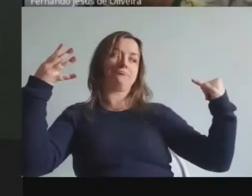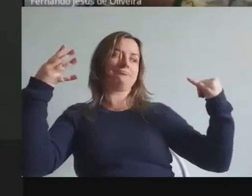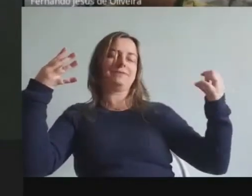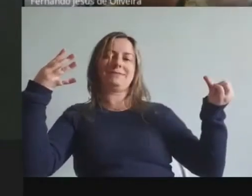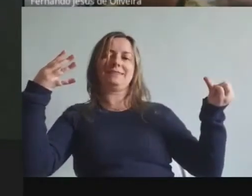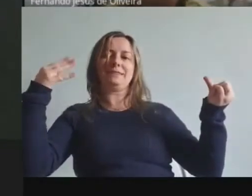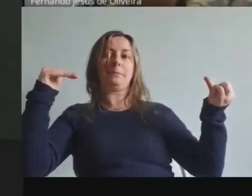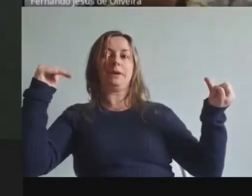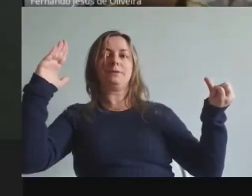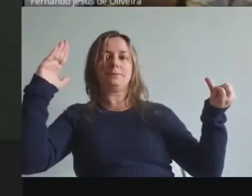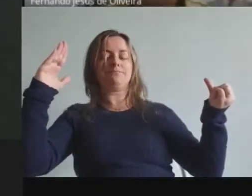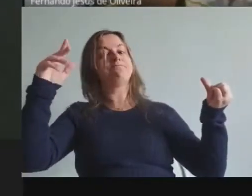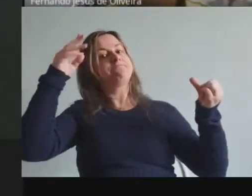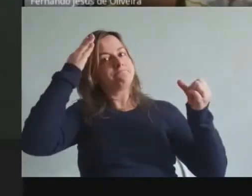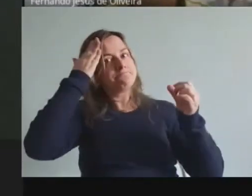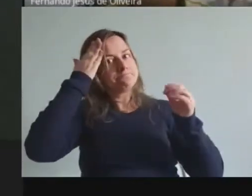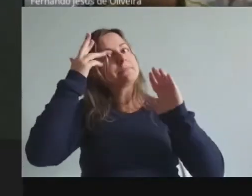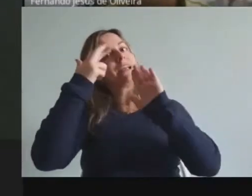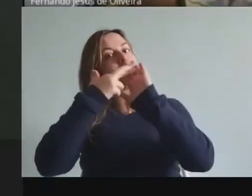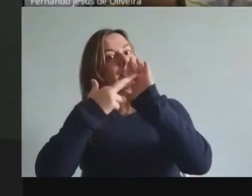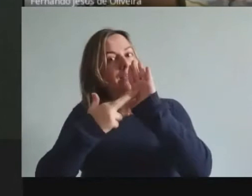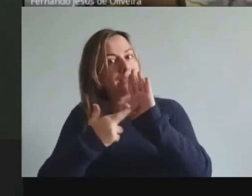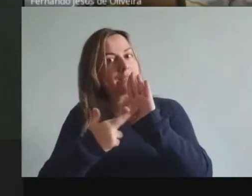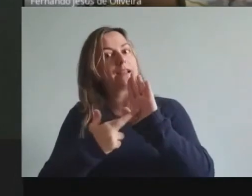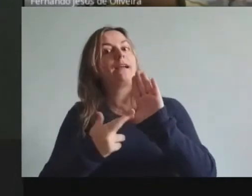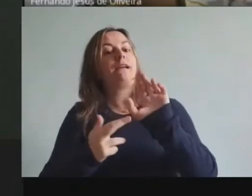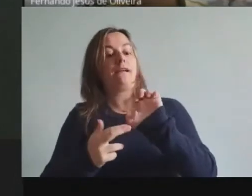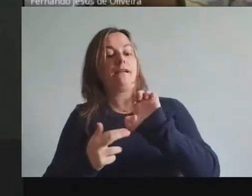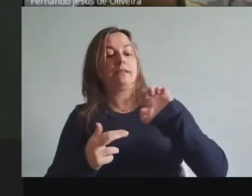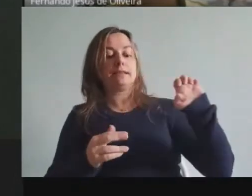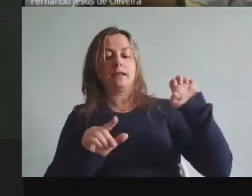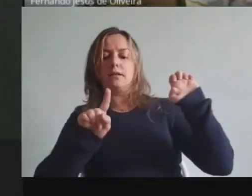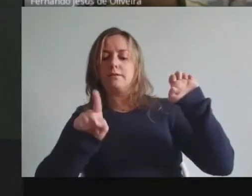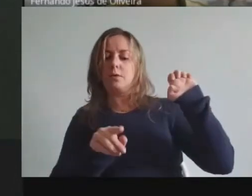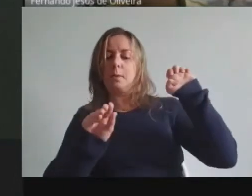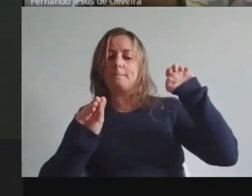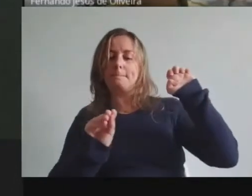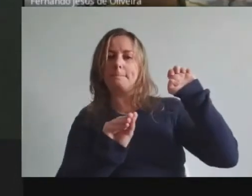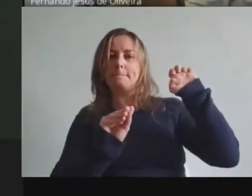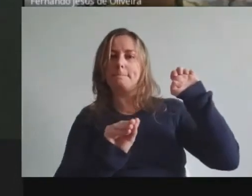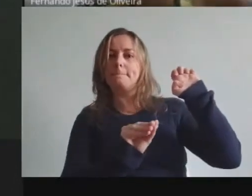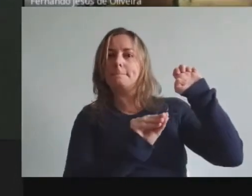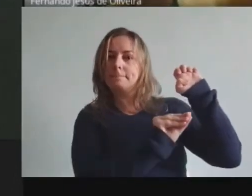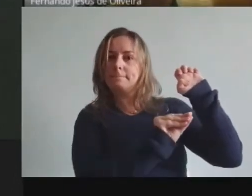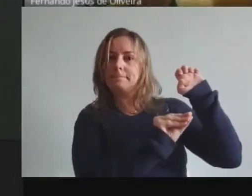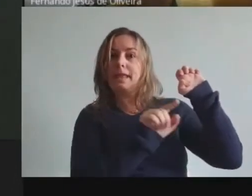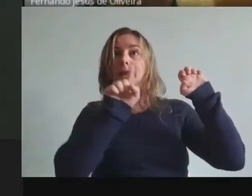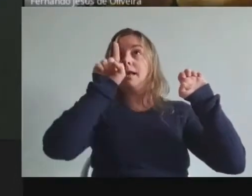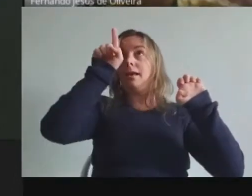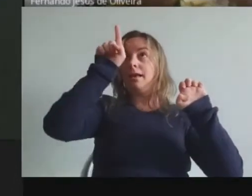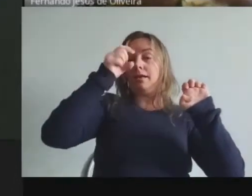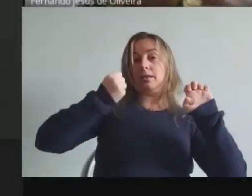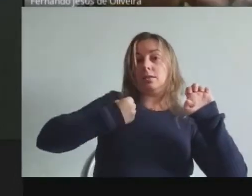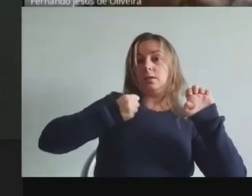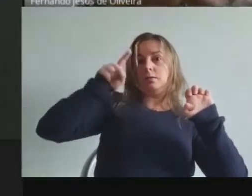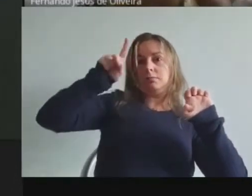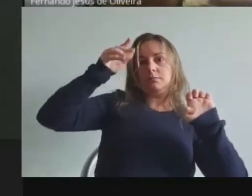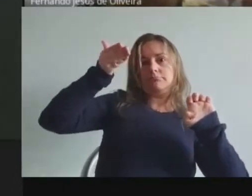para a esquerda, né? Toda vez que a vírgula for para a esquerda, o expoente